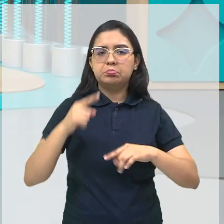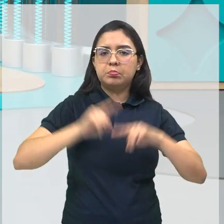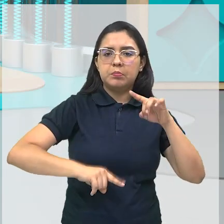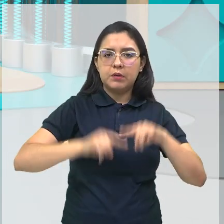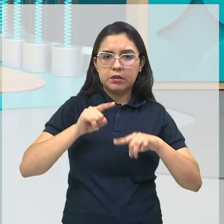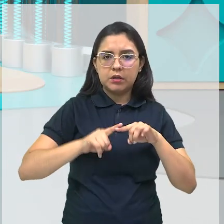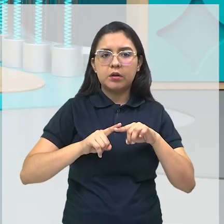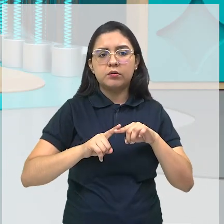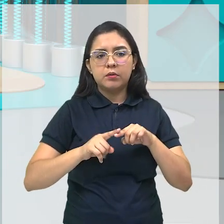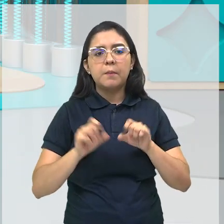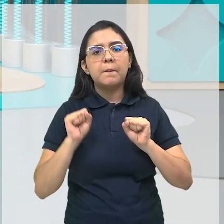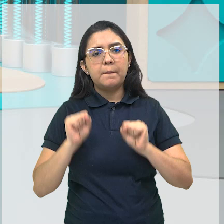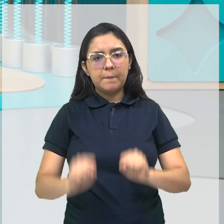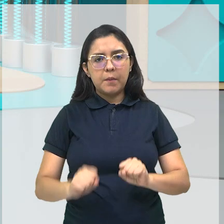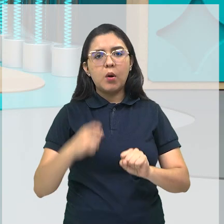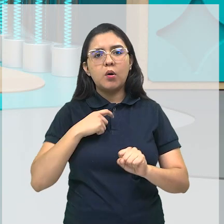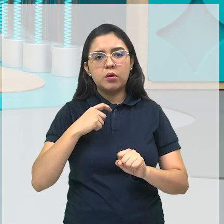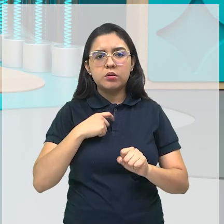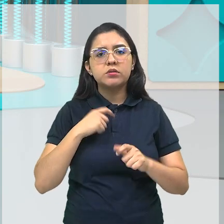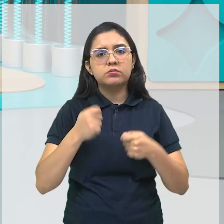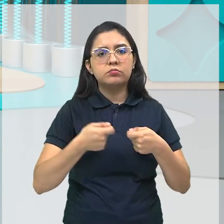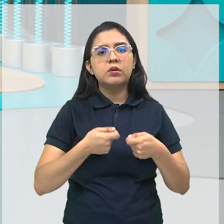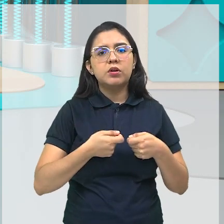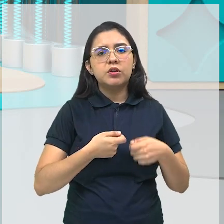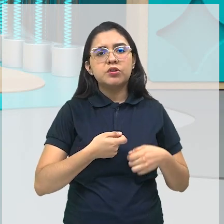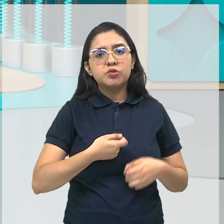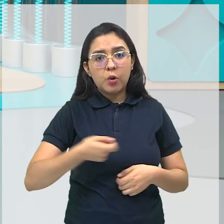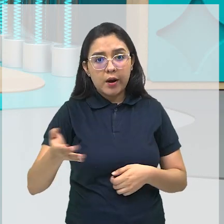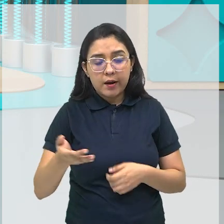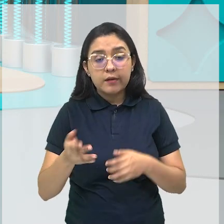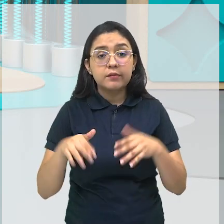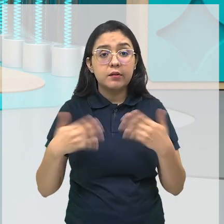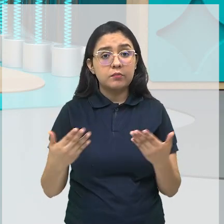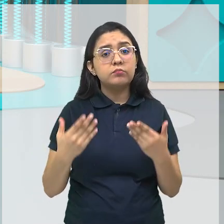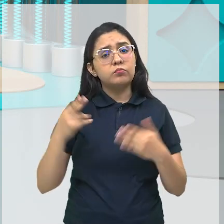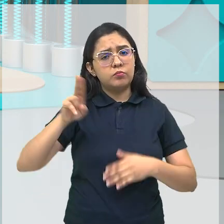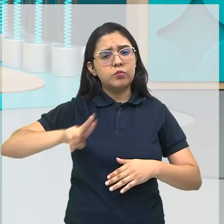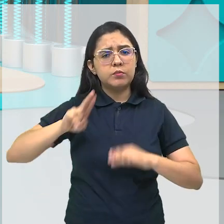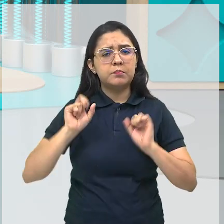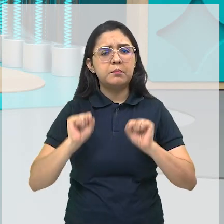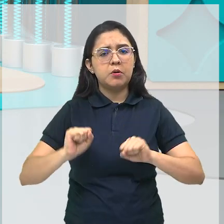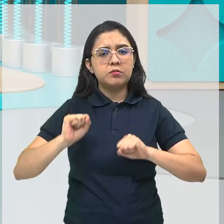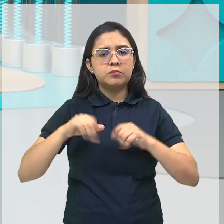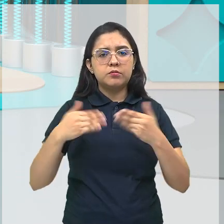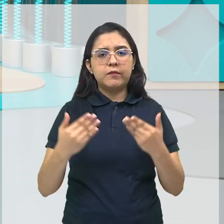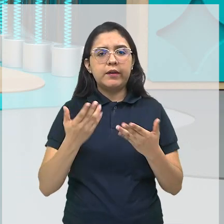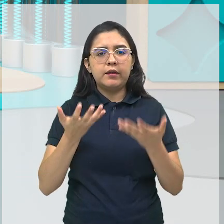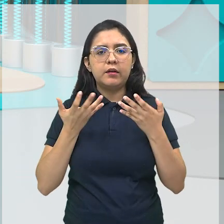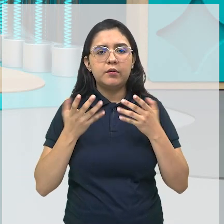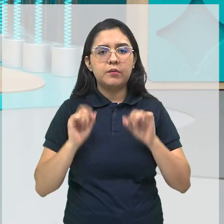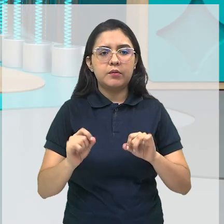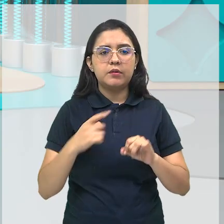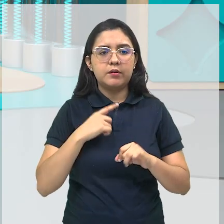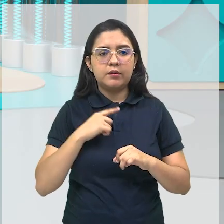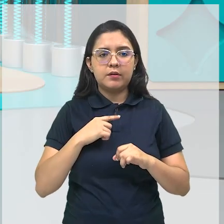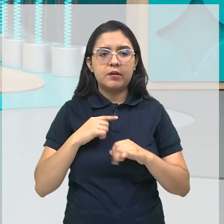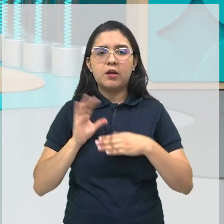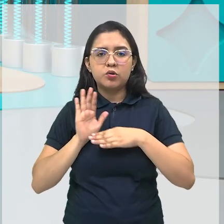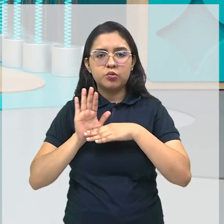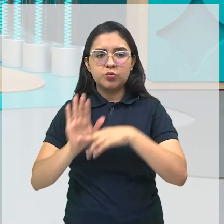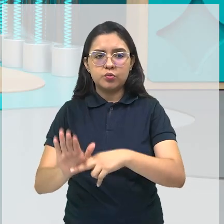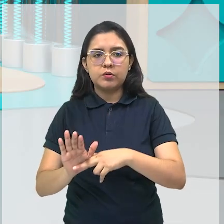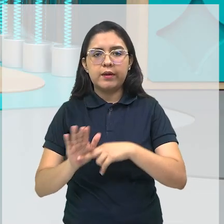que flutue, que você possa jogar? Se tem, então faz uso disso, não vai querer bancar o herói dos